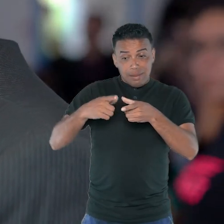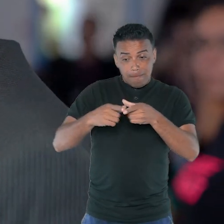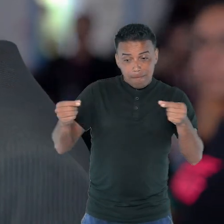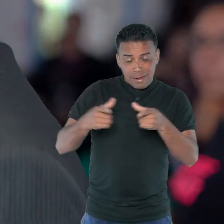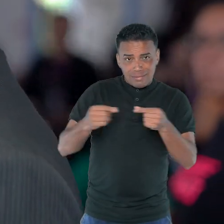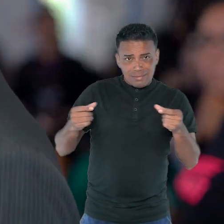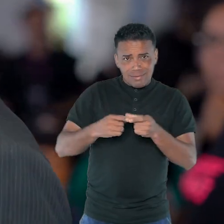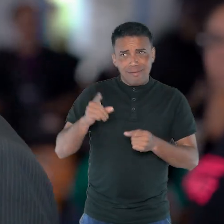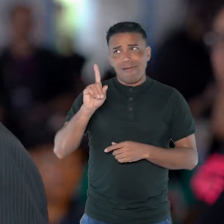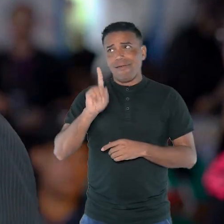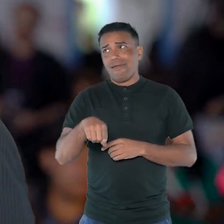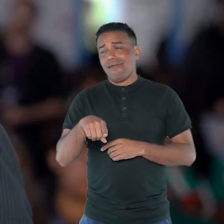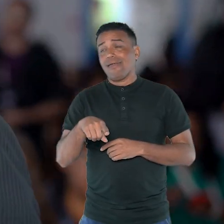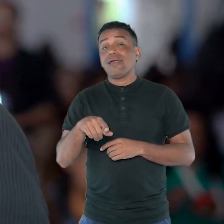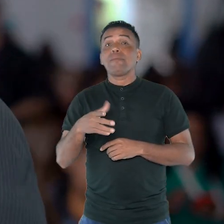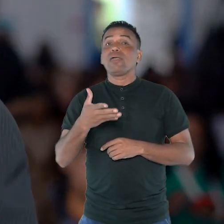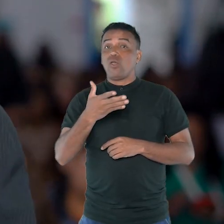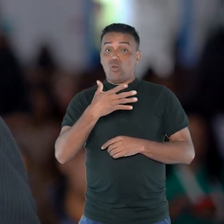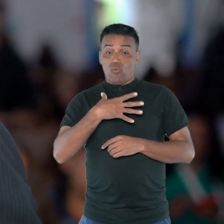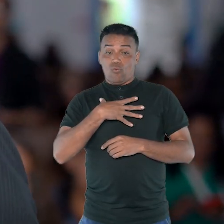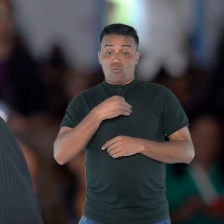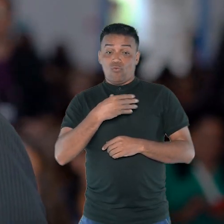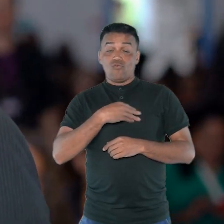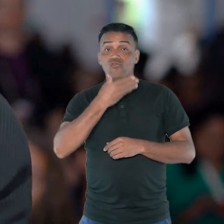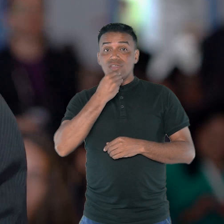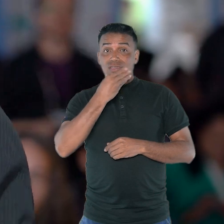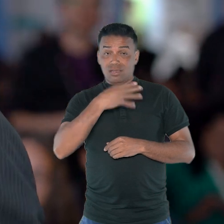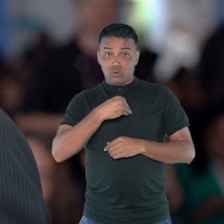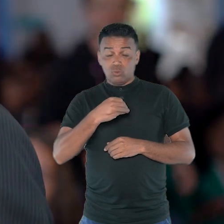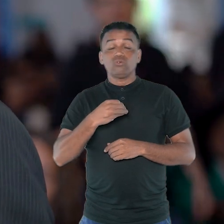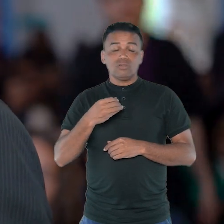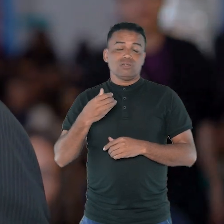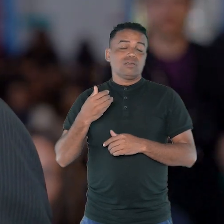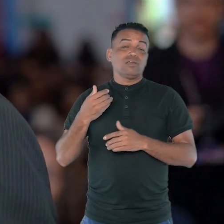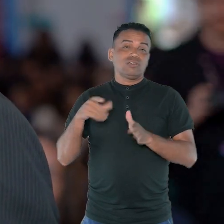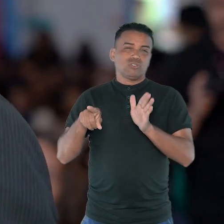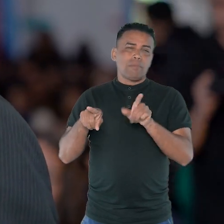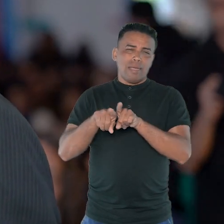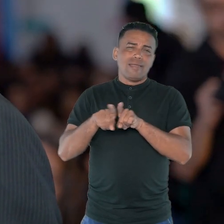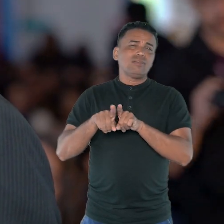cidade, o meu filho mora lá, o meu filho estudou na UNB também, né?